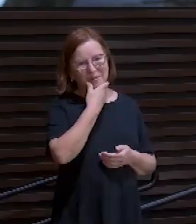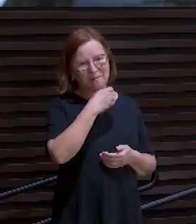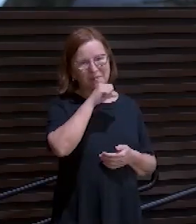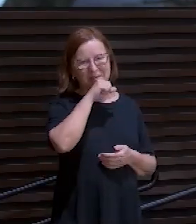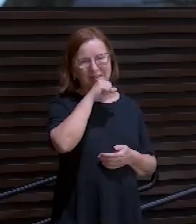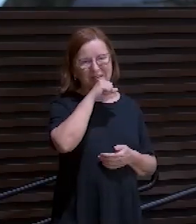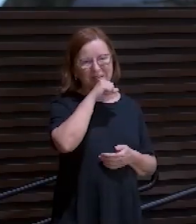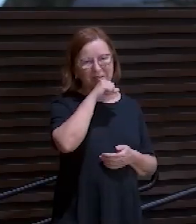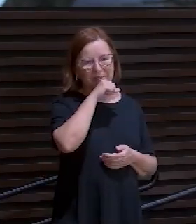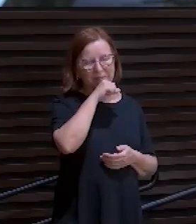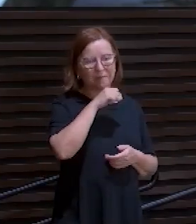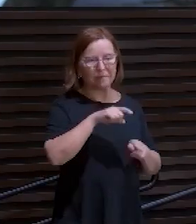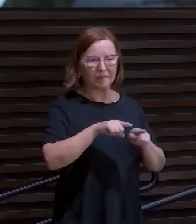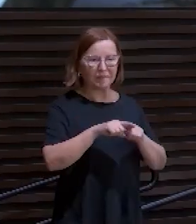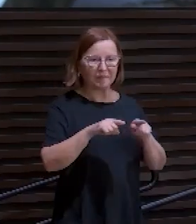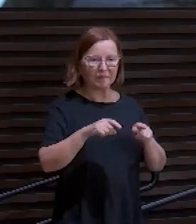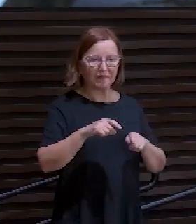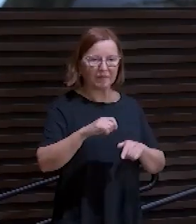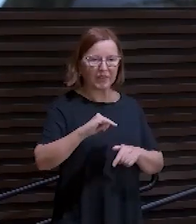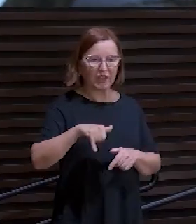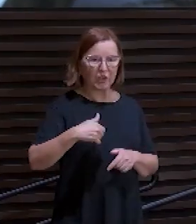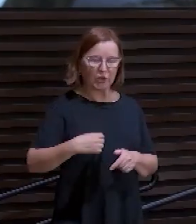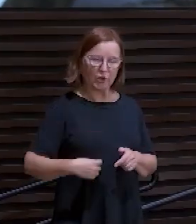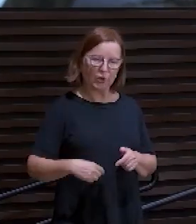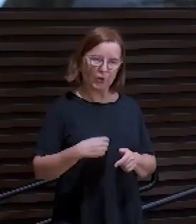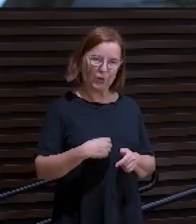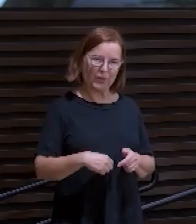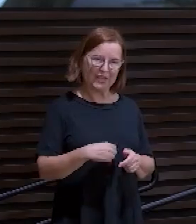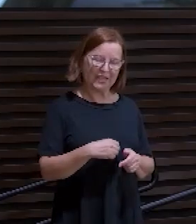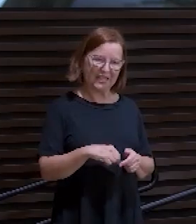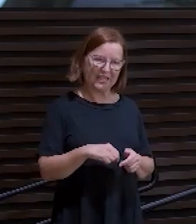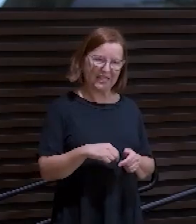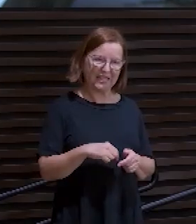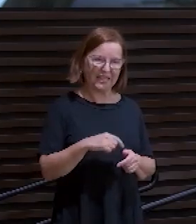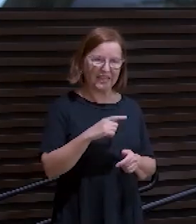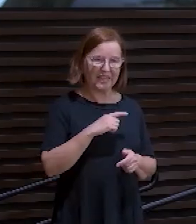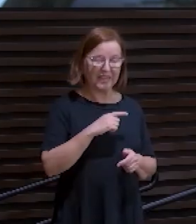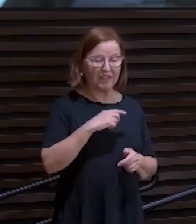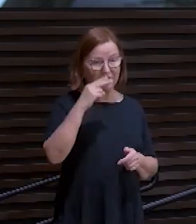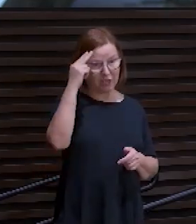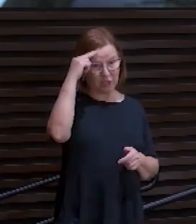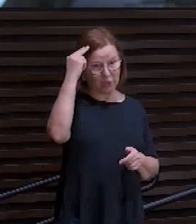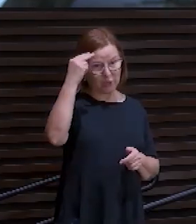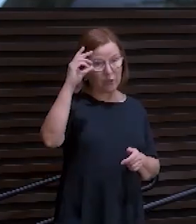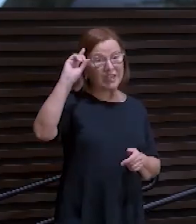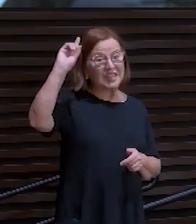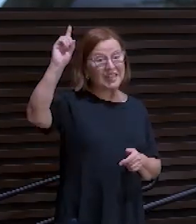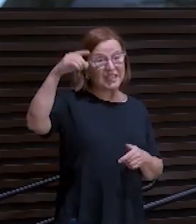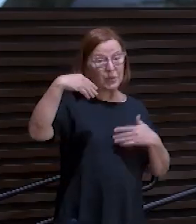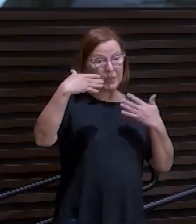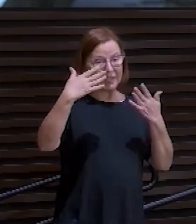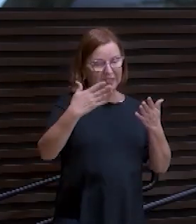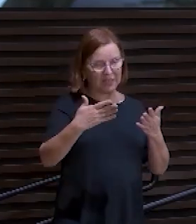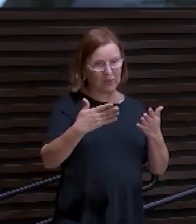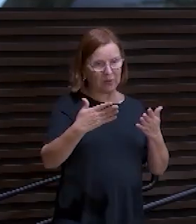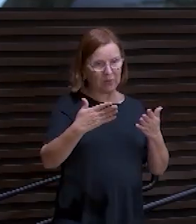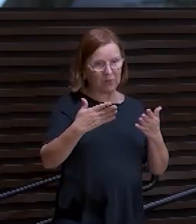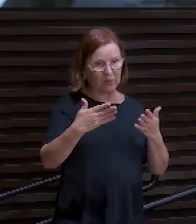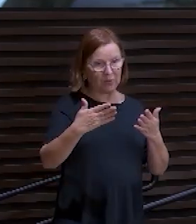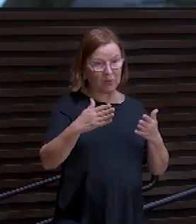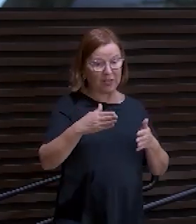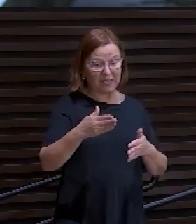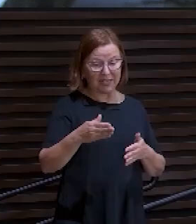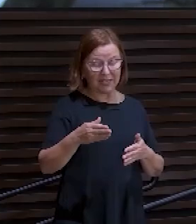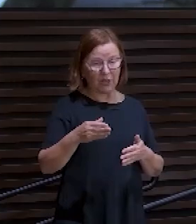Mas um dia José teve sonhos que foram dados por Deus, que o faziam superior aos seus